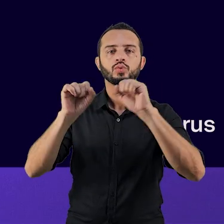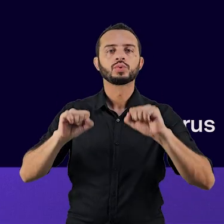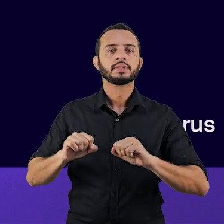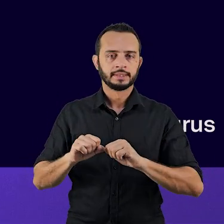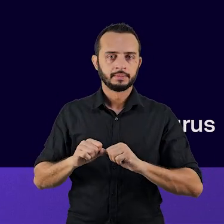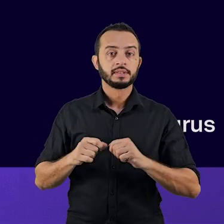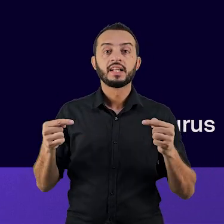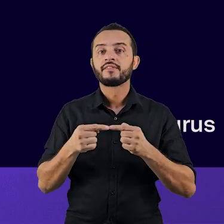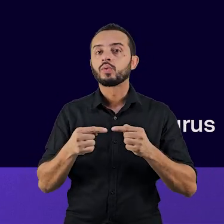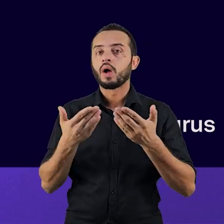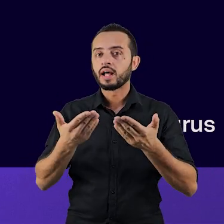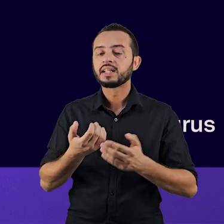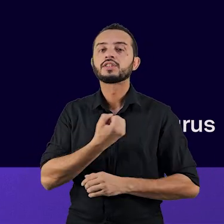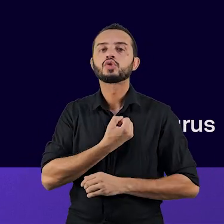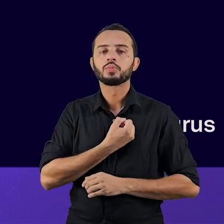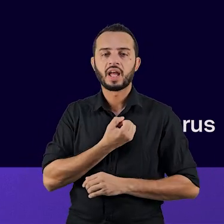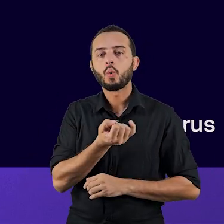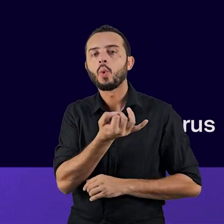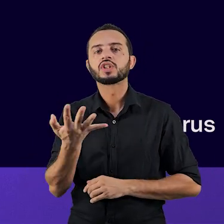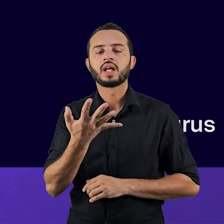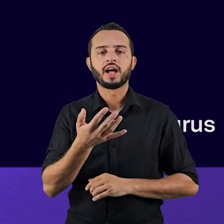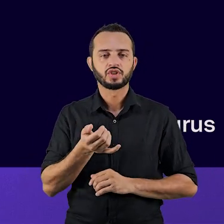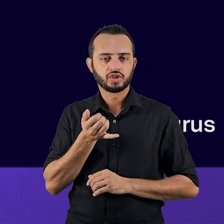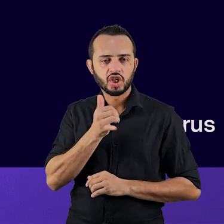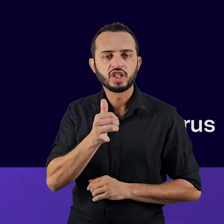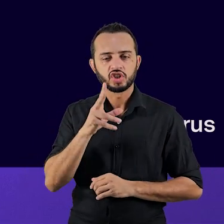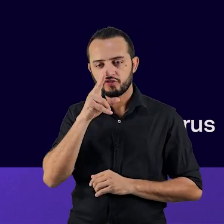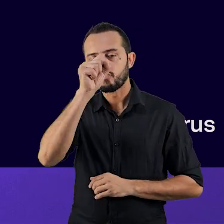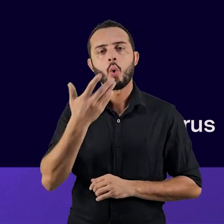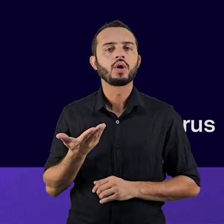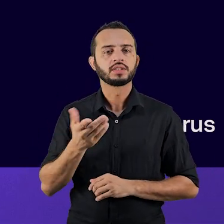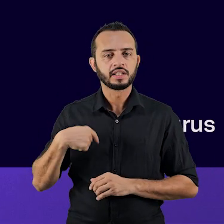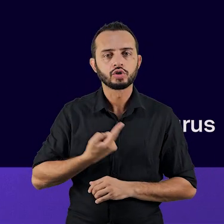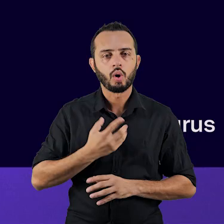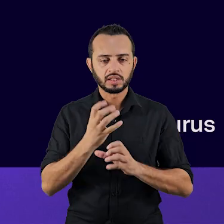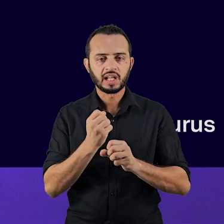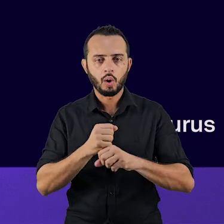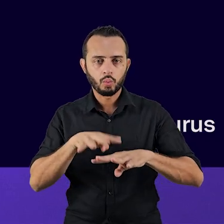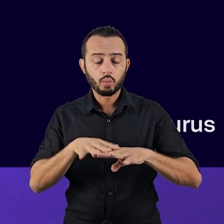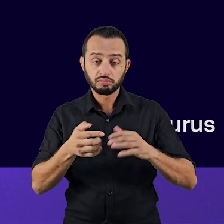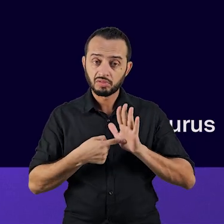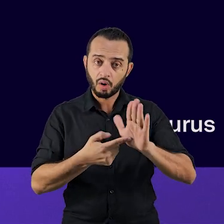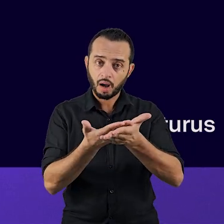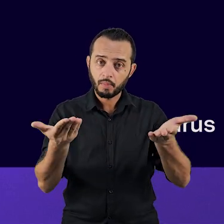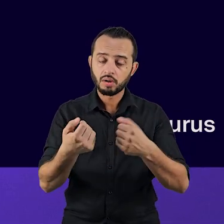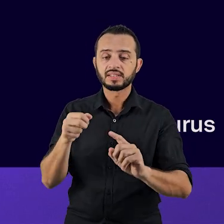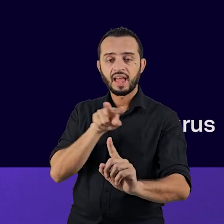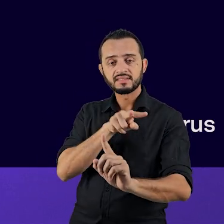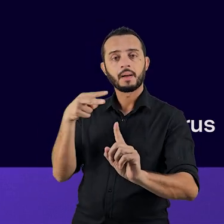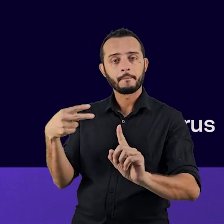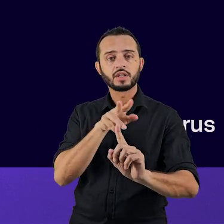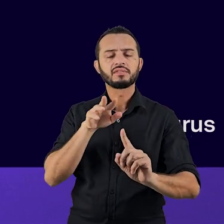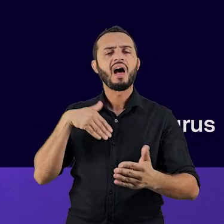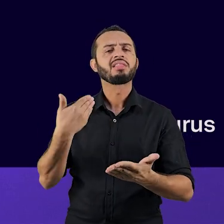sistema está vinculado a esse número, a energia que a gente calcula. Então a energia, ela te traz isso, ela te traz essa visão